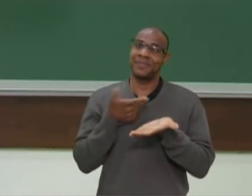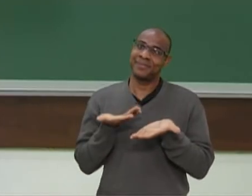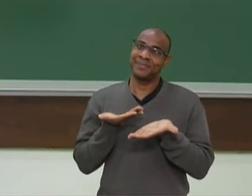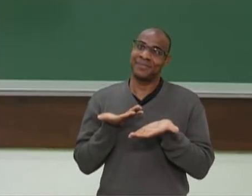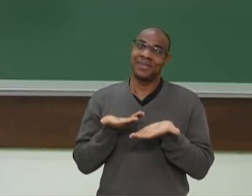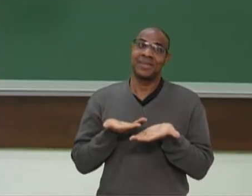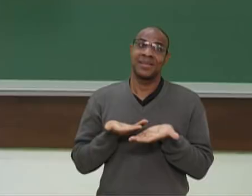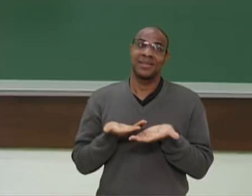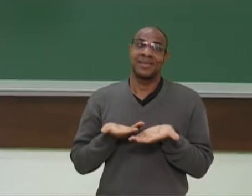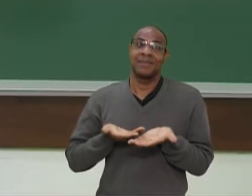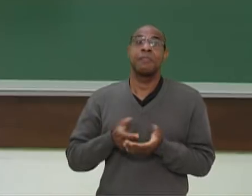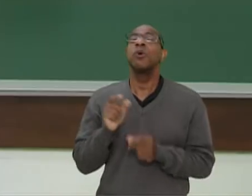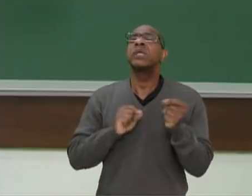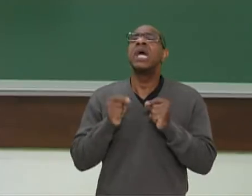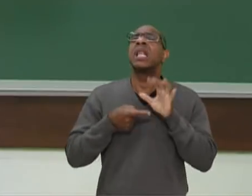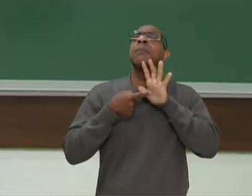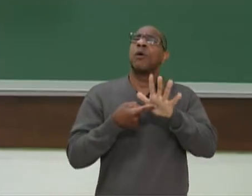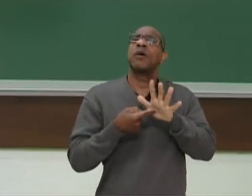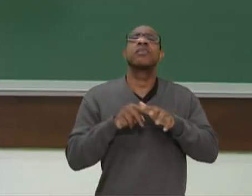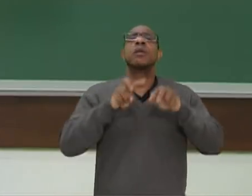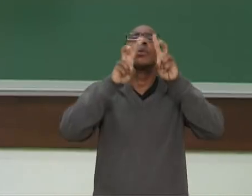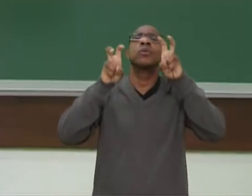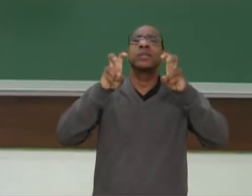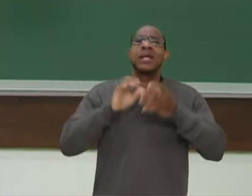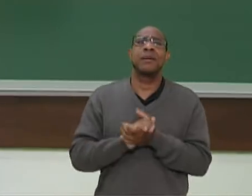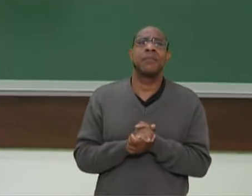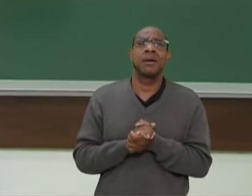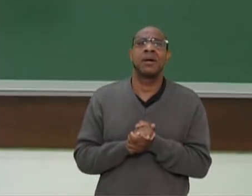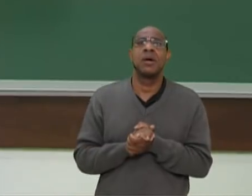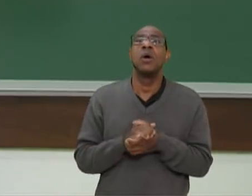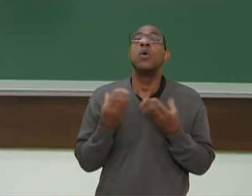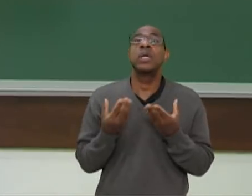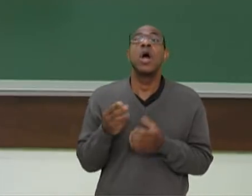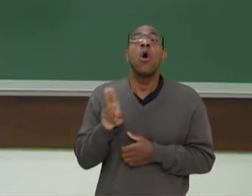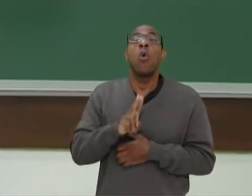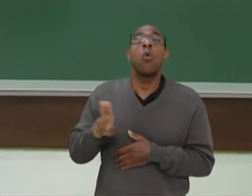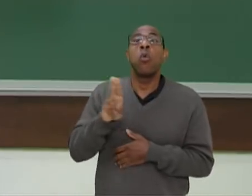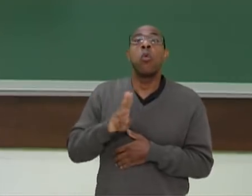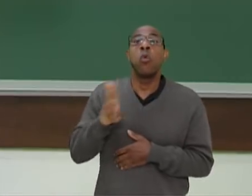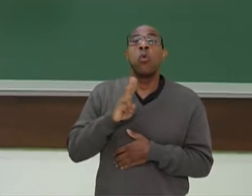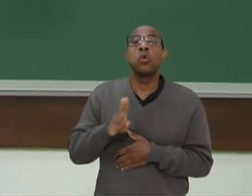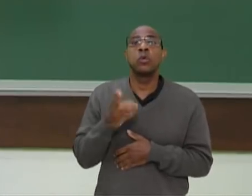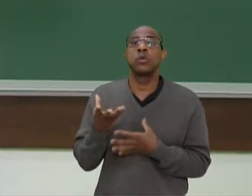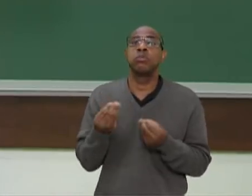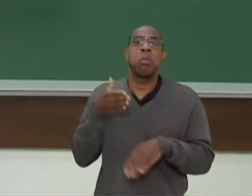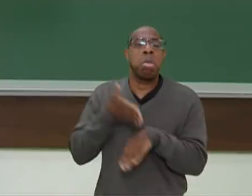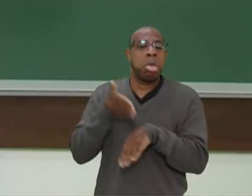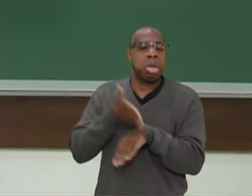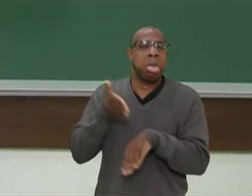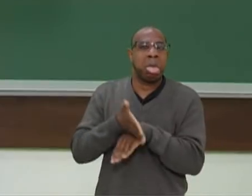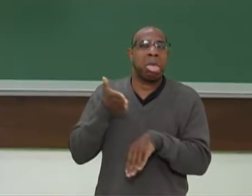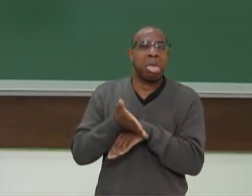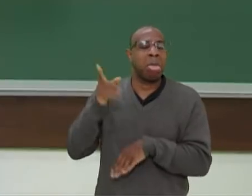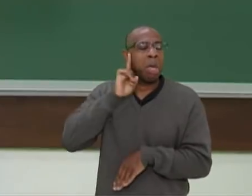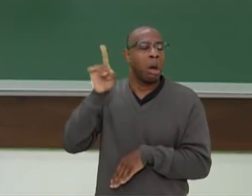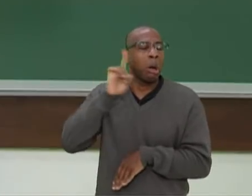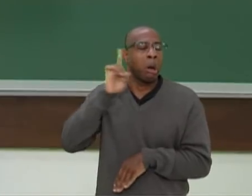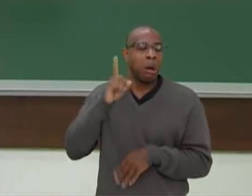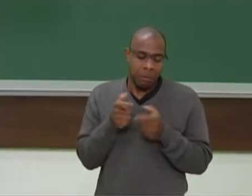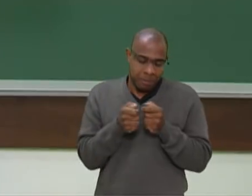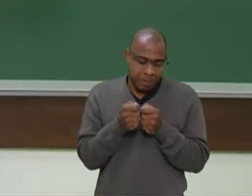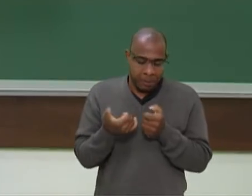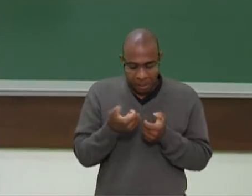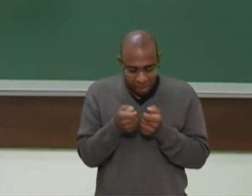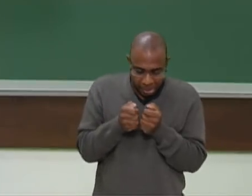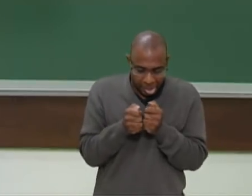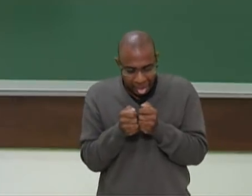que ela aborda nesse tema? O excesso, o exagero, né, do uso do celular, das